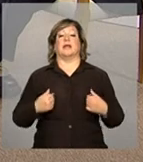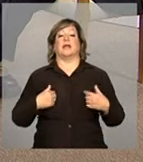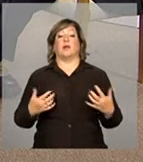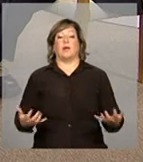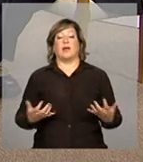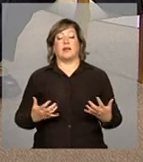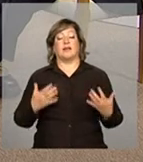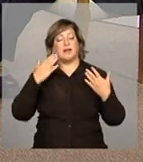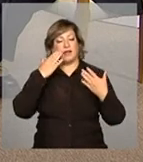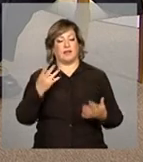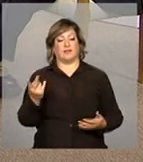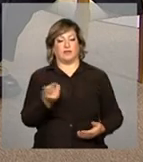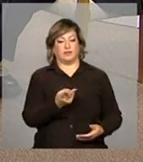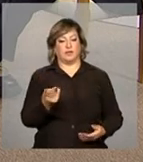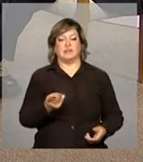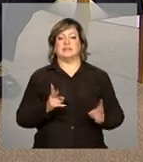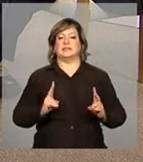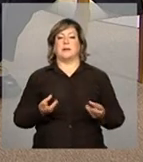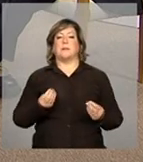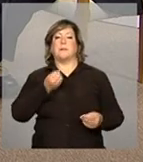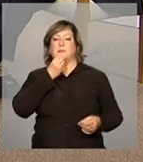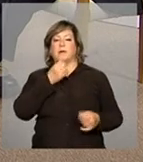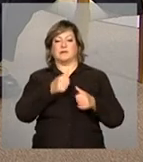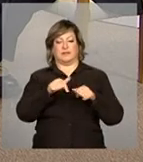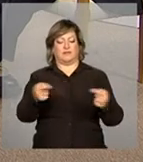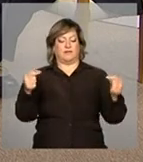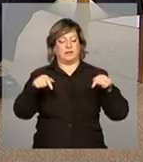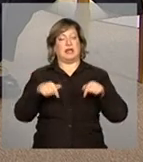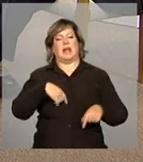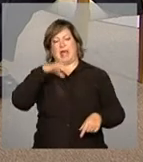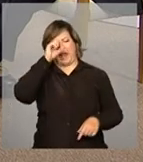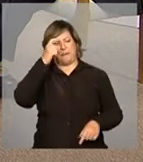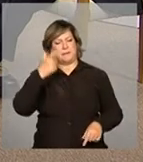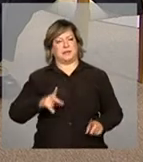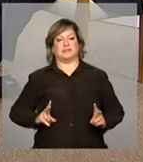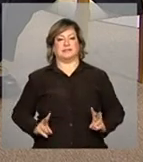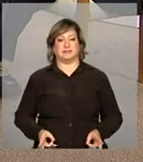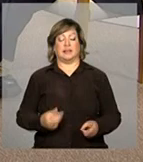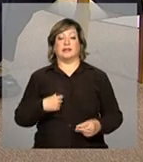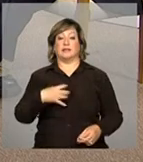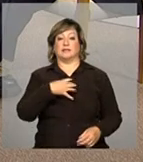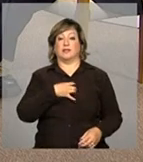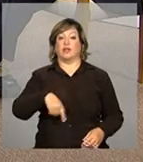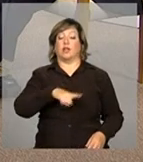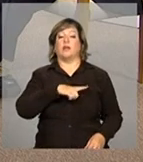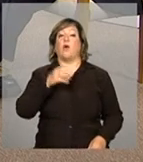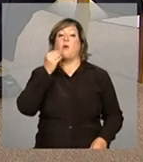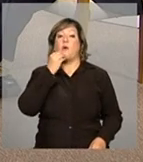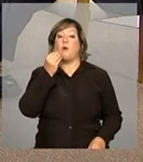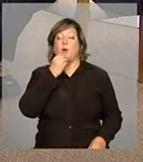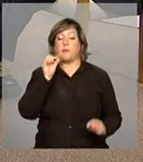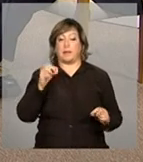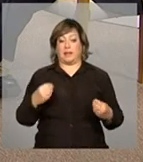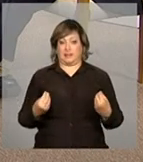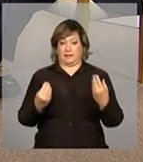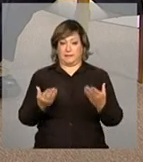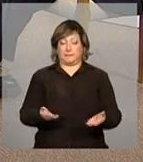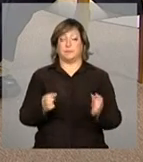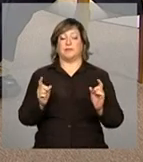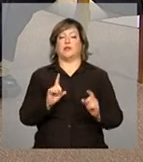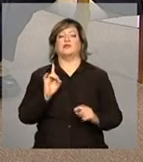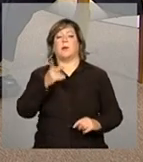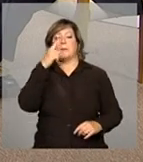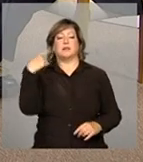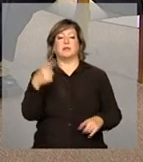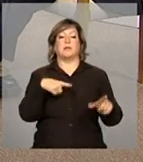quero agradecer vocês é sempre muito bom estar com vocês cada dia eu aprendo mais eu sinto que a gente tem oportunidade de levar não só as pessoas